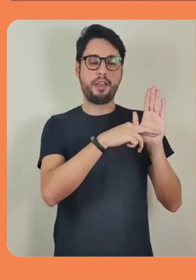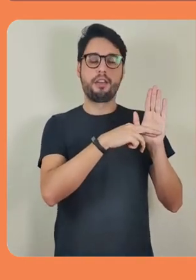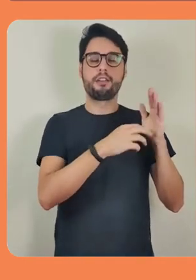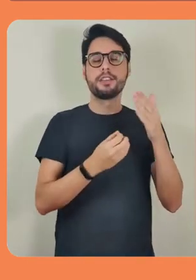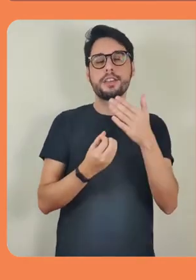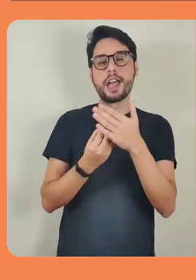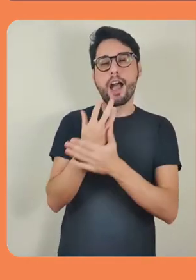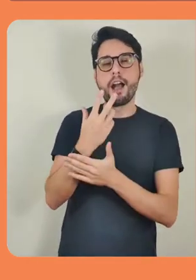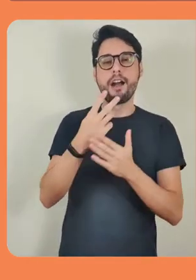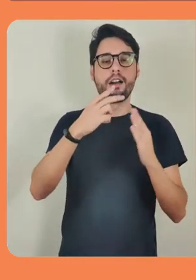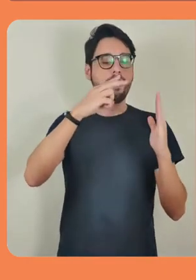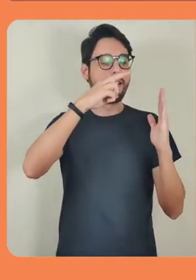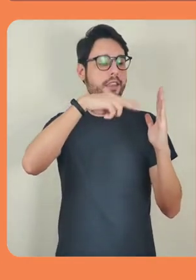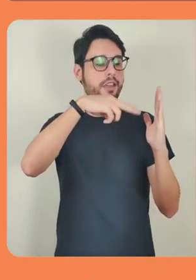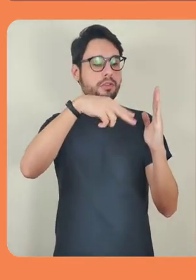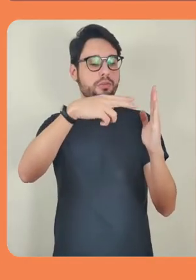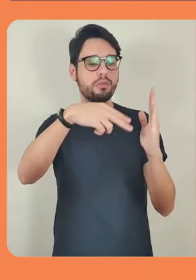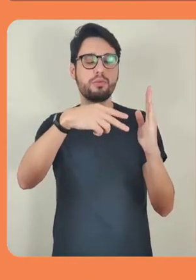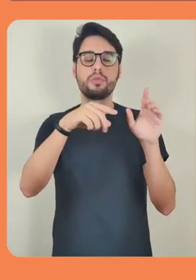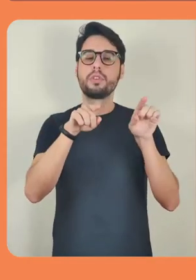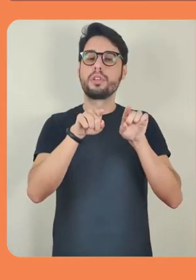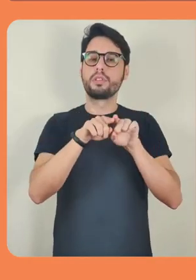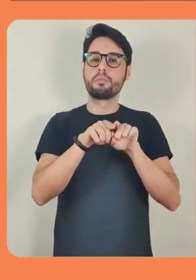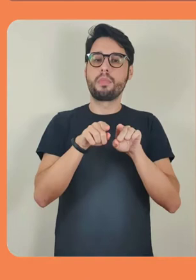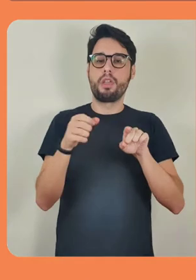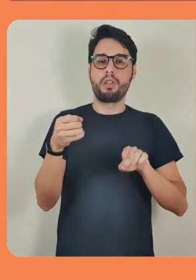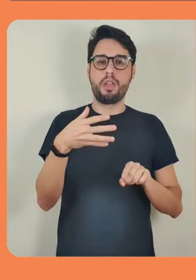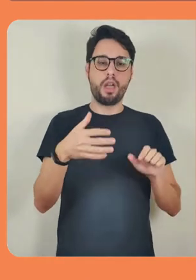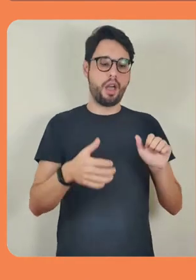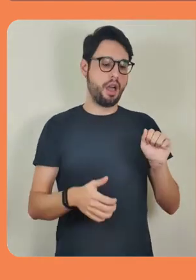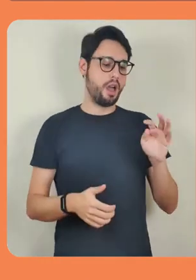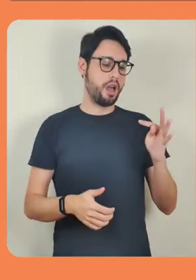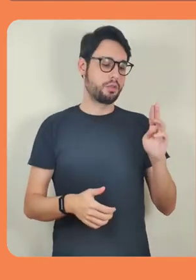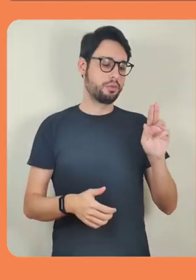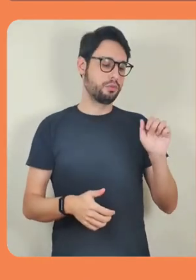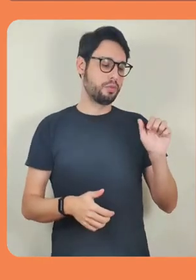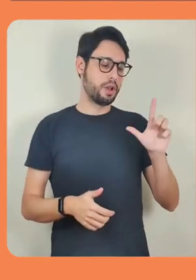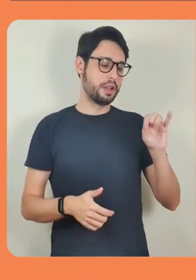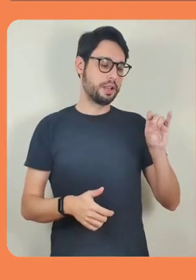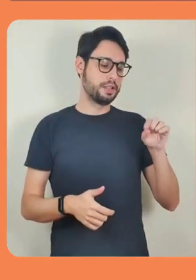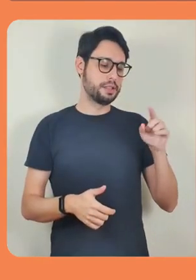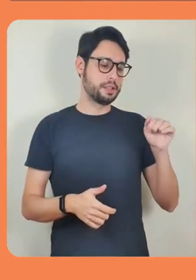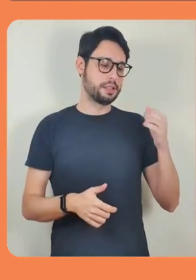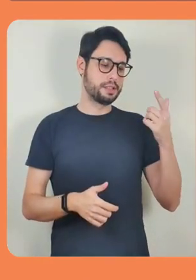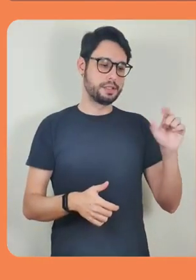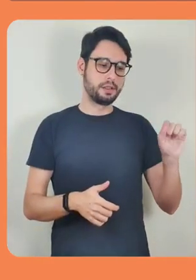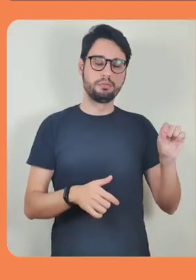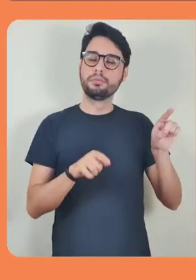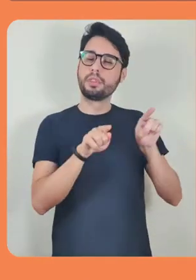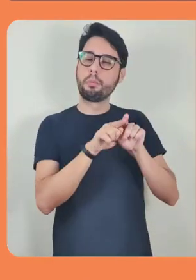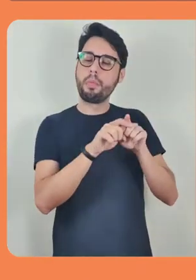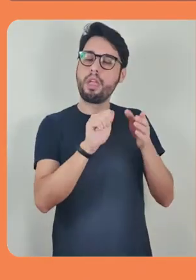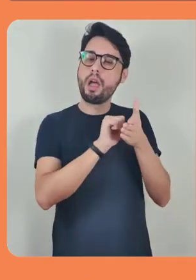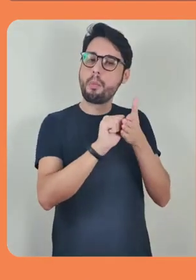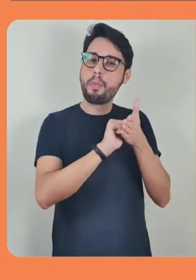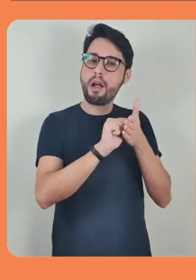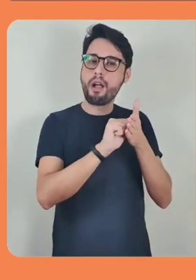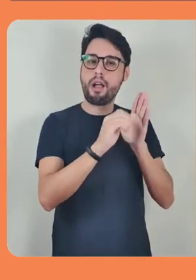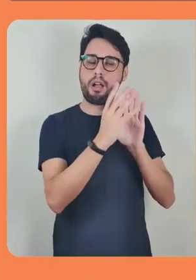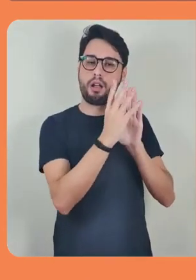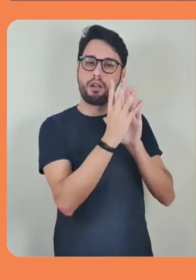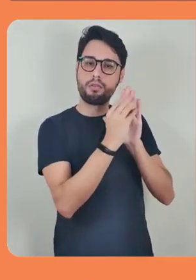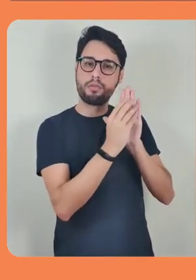criadas né no pelo próprio plugin eu vou falar dessas aqui debaixo primeiro é só um regras de